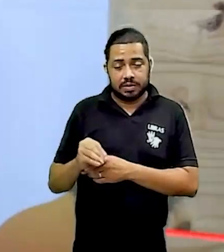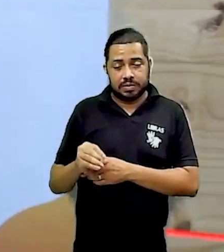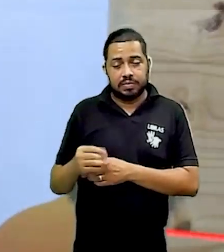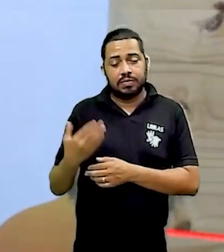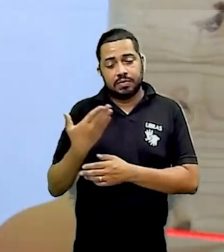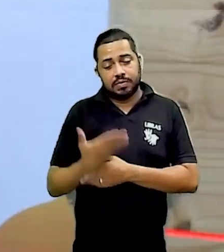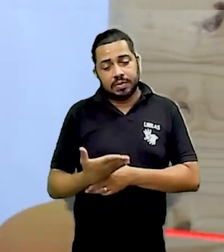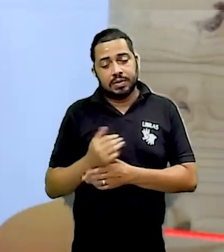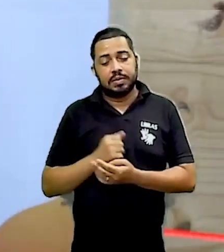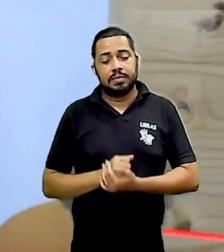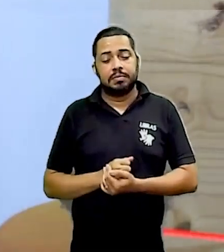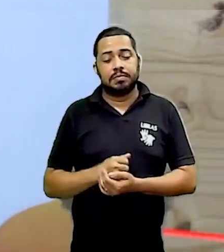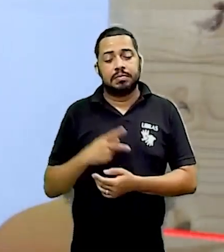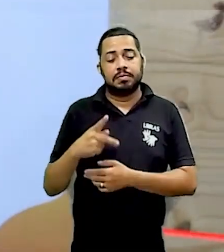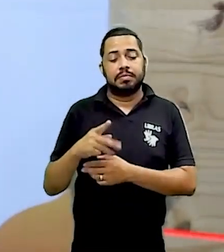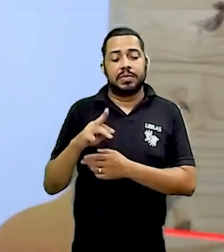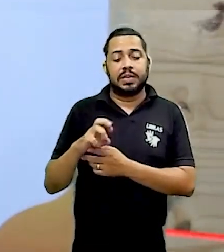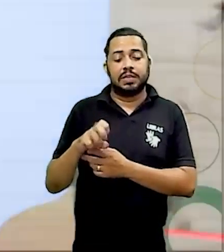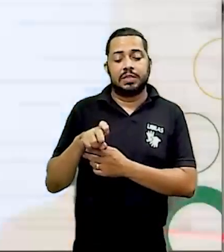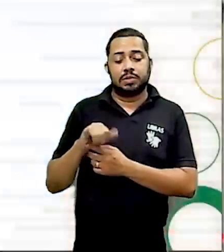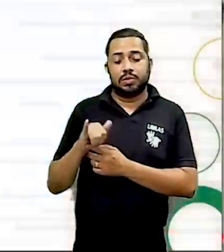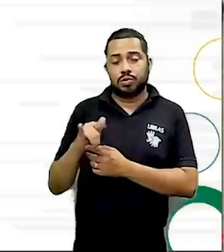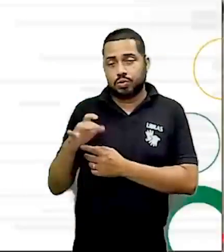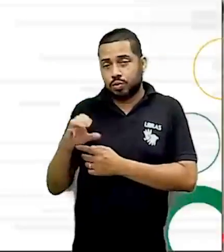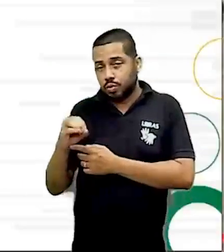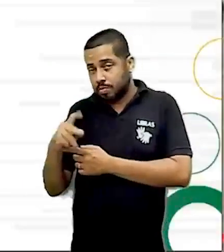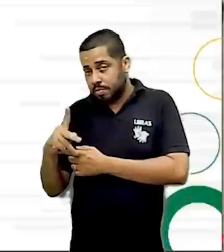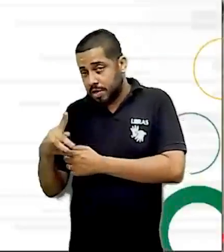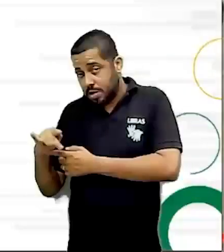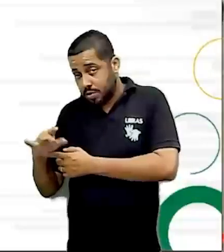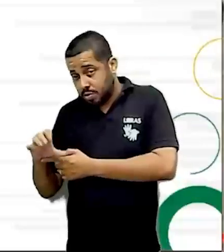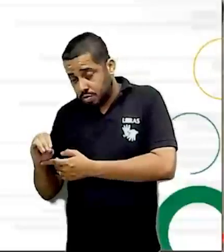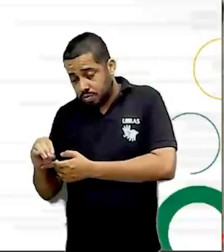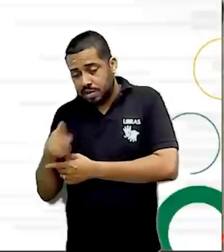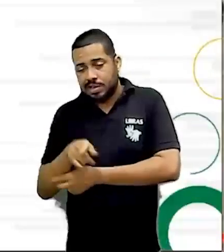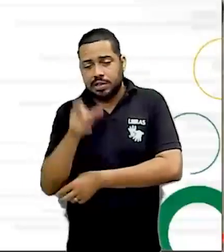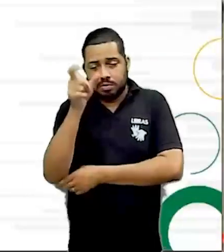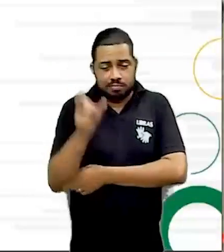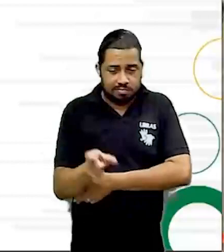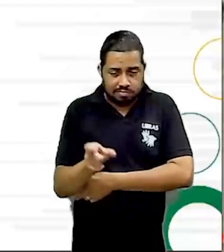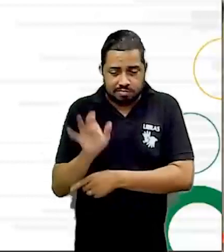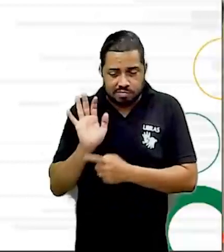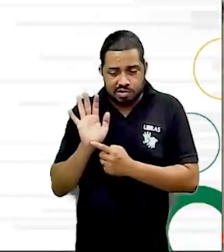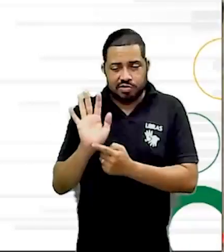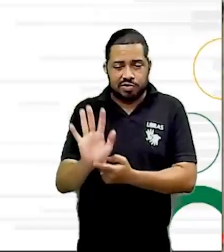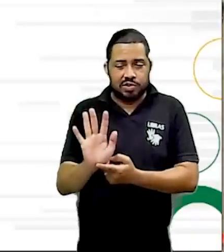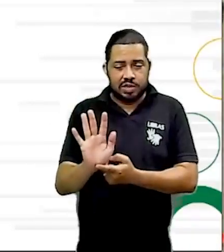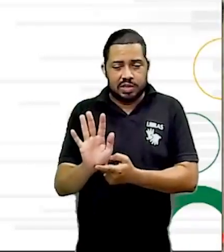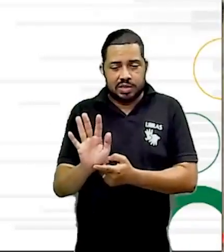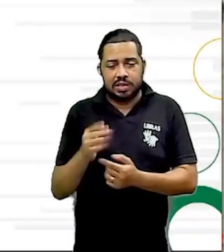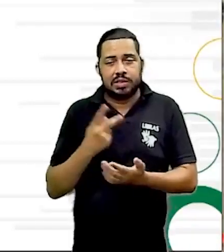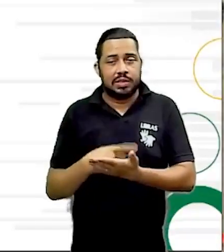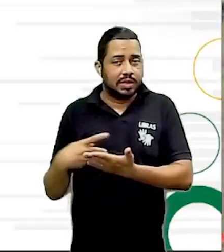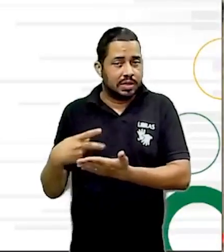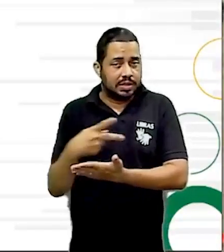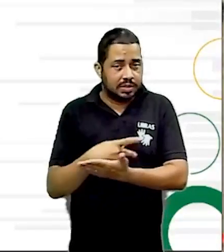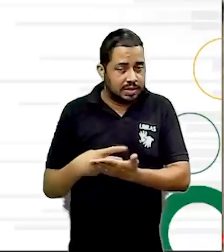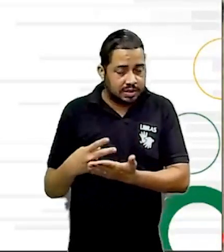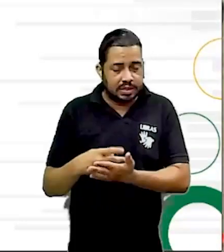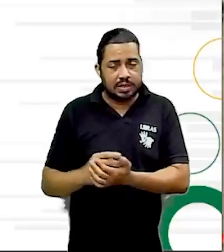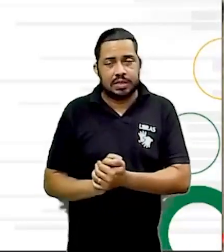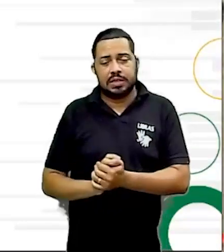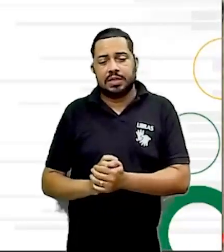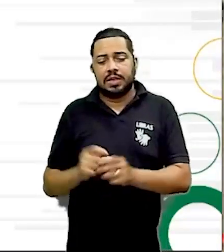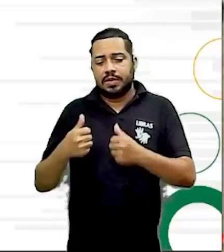o pracinoscópio. O pracinoscópio, ele é um aparelho que projeta assim uma tela com imagens desenhadas, geralmente eram